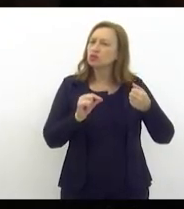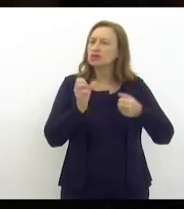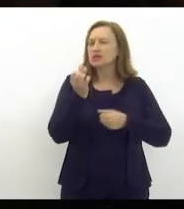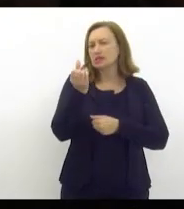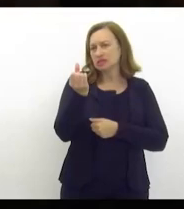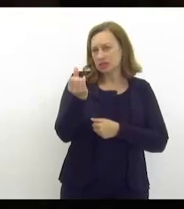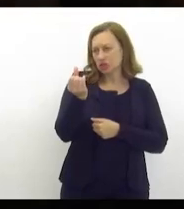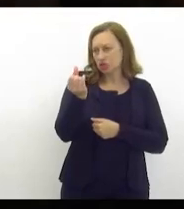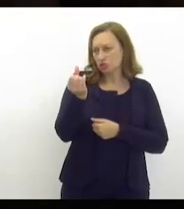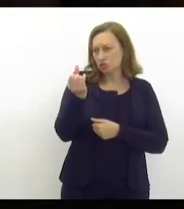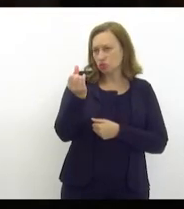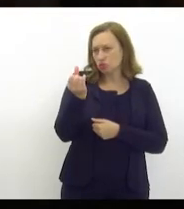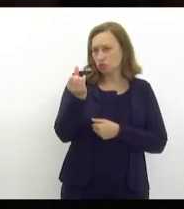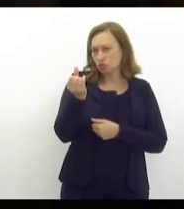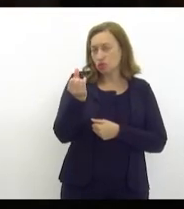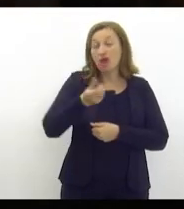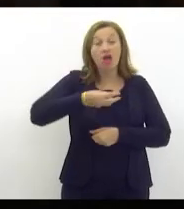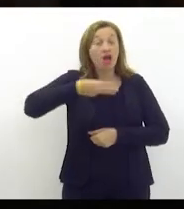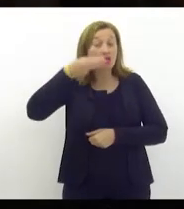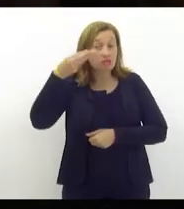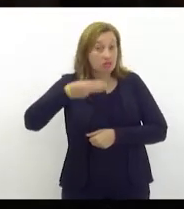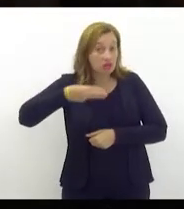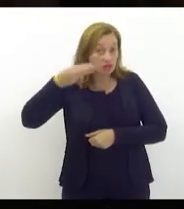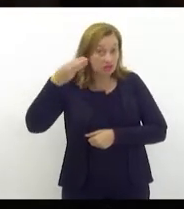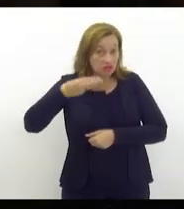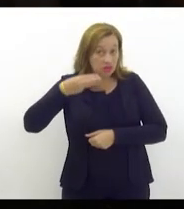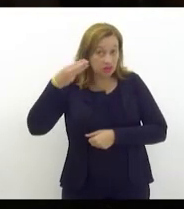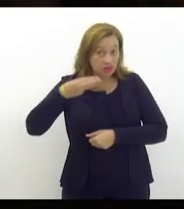6º. A terceira